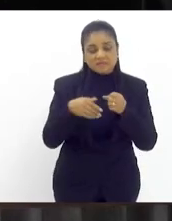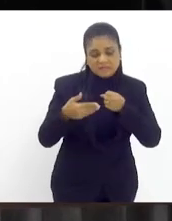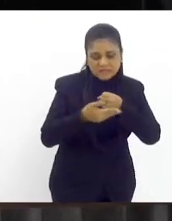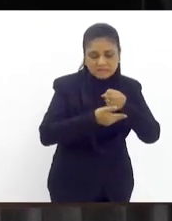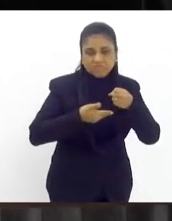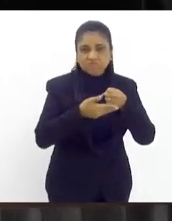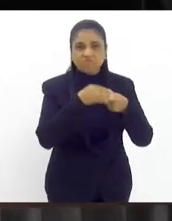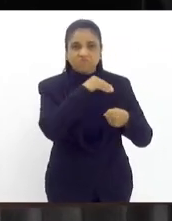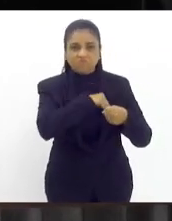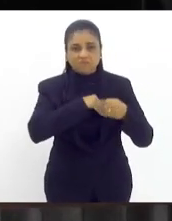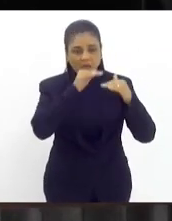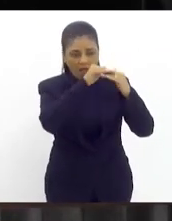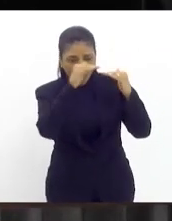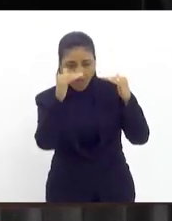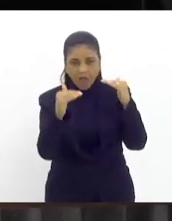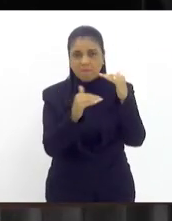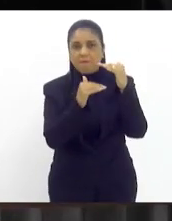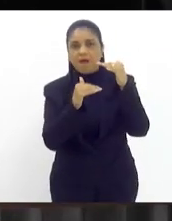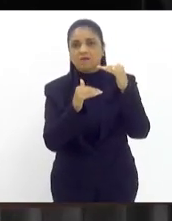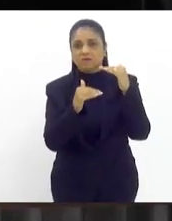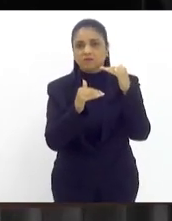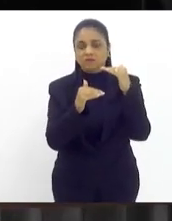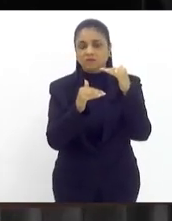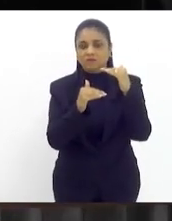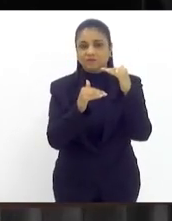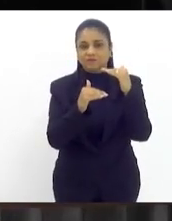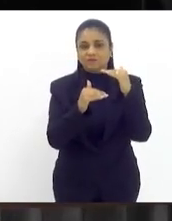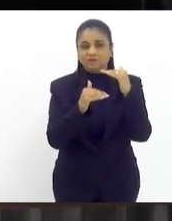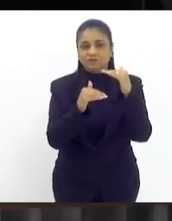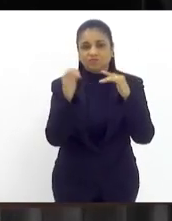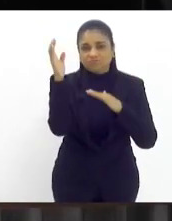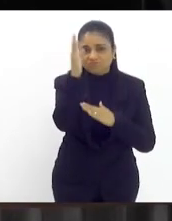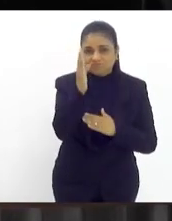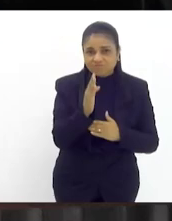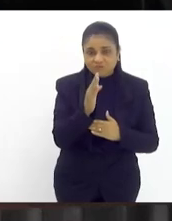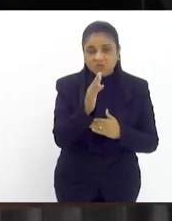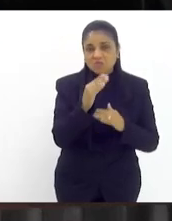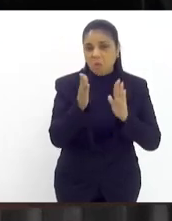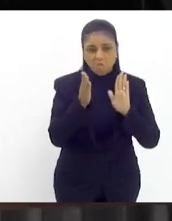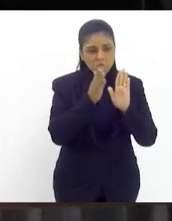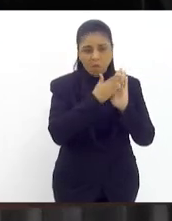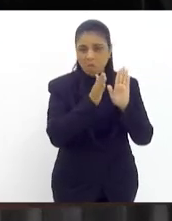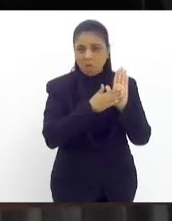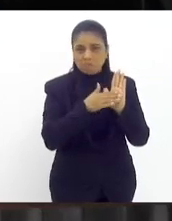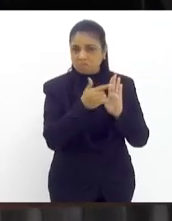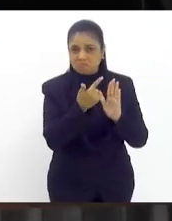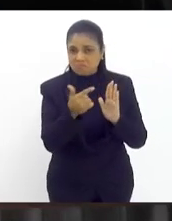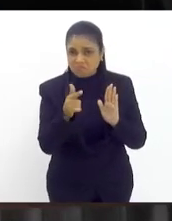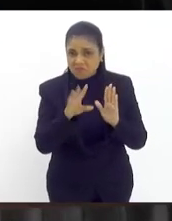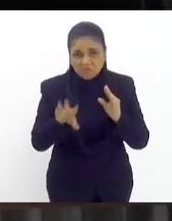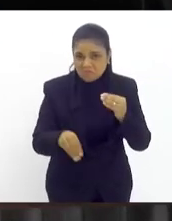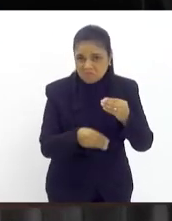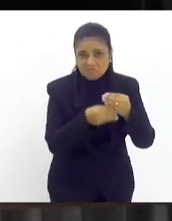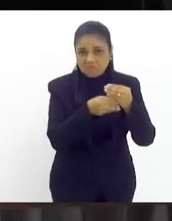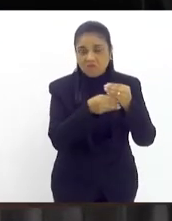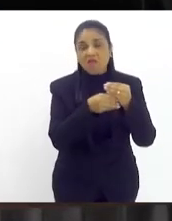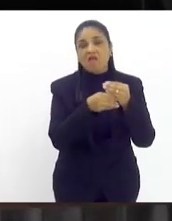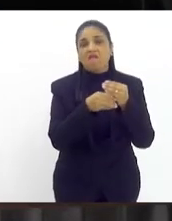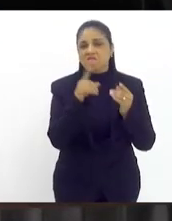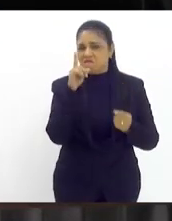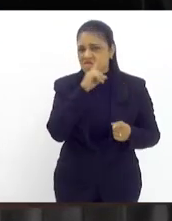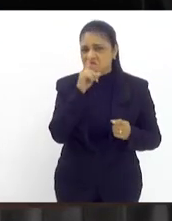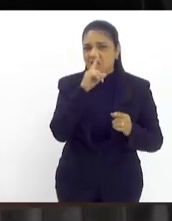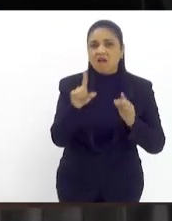abaixo do piso nacional e que não estão contemplados Nessa proposta até tem uma falha da Lei deveria também